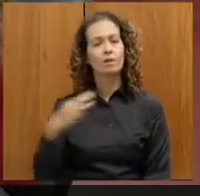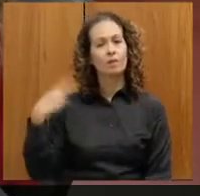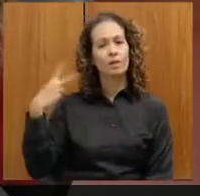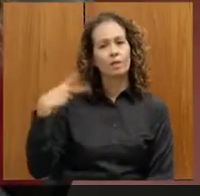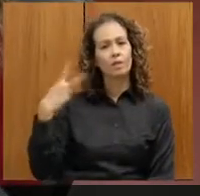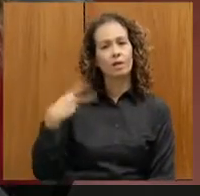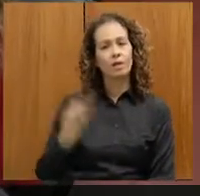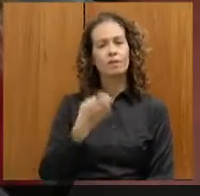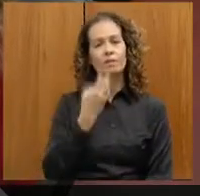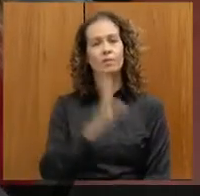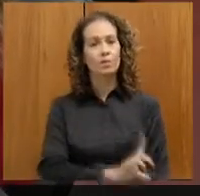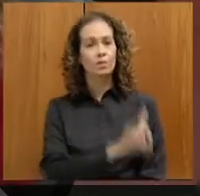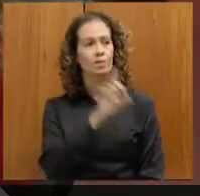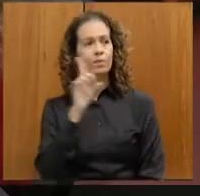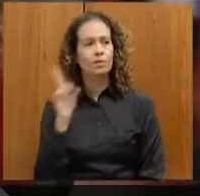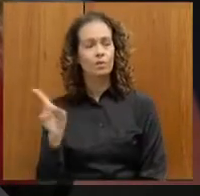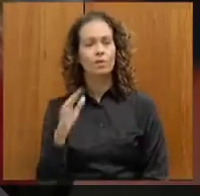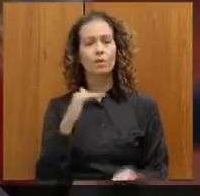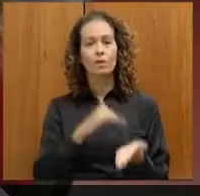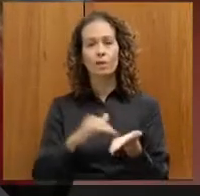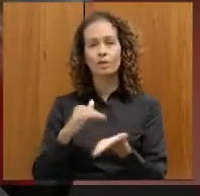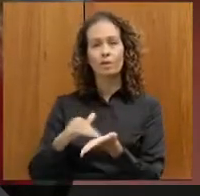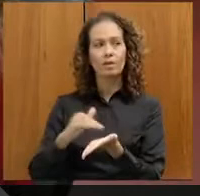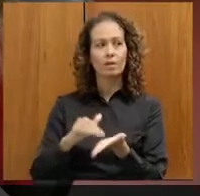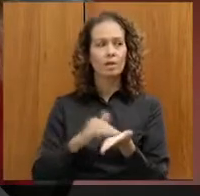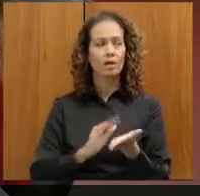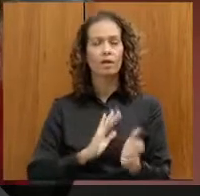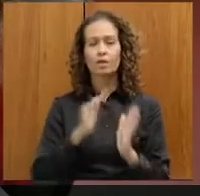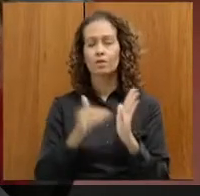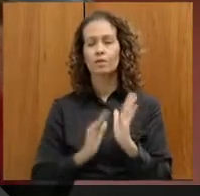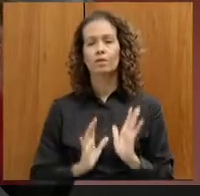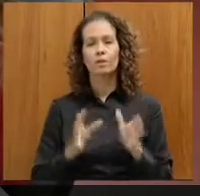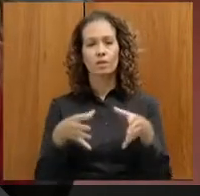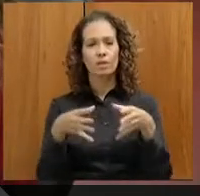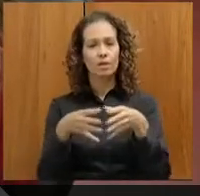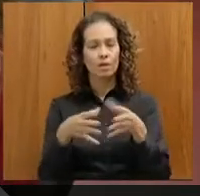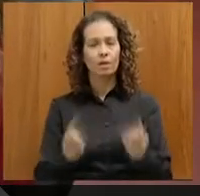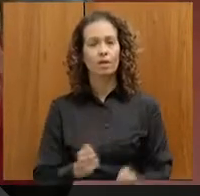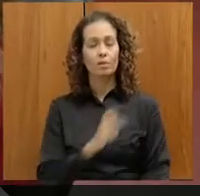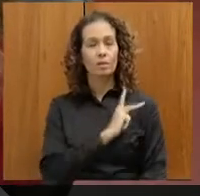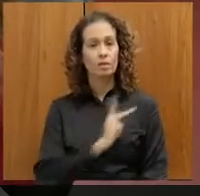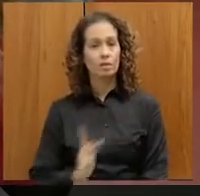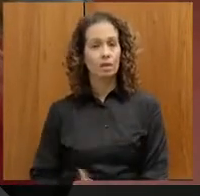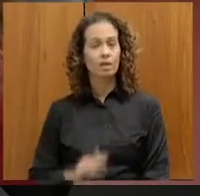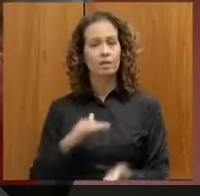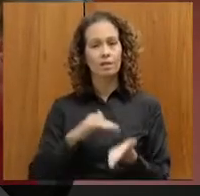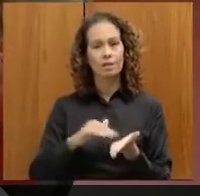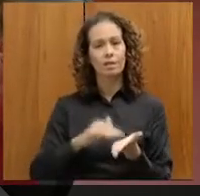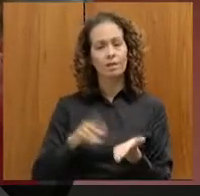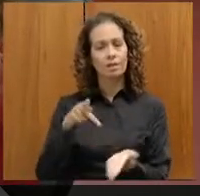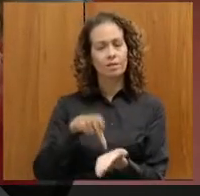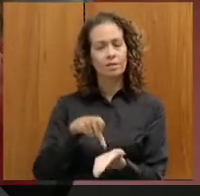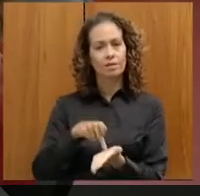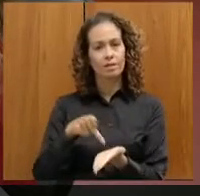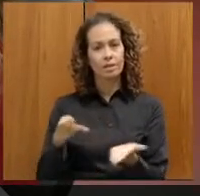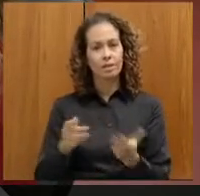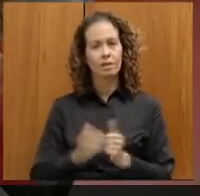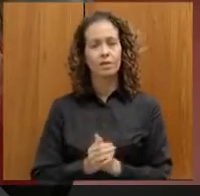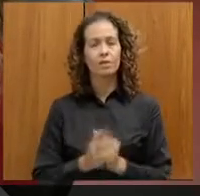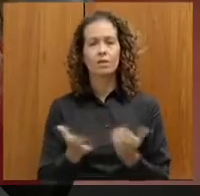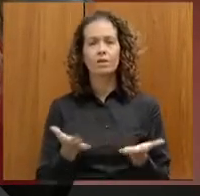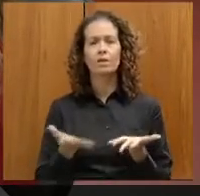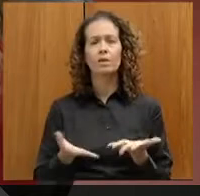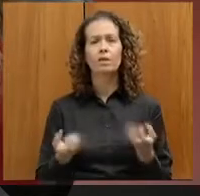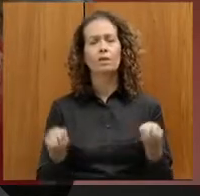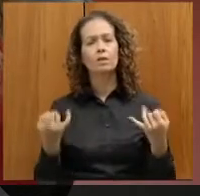um bom dia ao secretário e toda sua equipe Presidente e secretário Na verdade eu queria